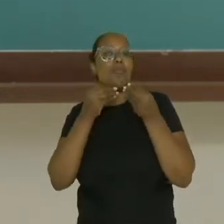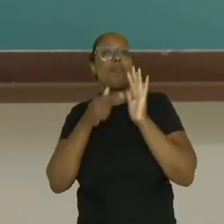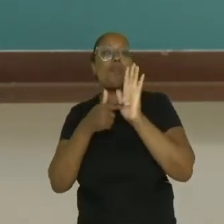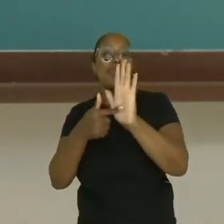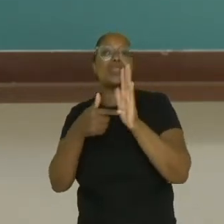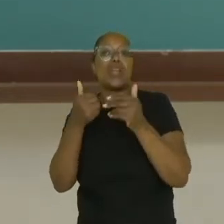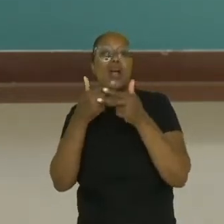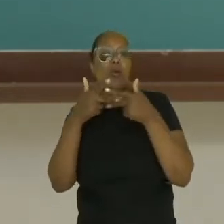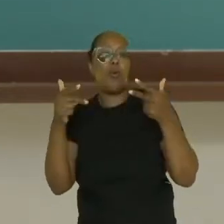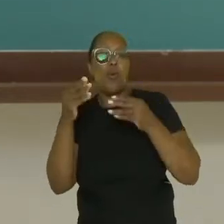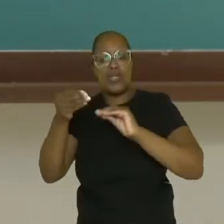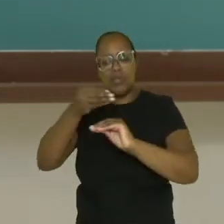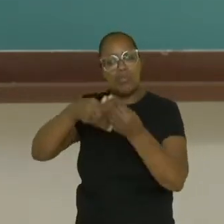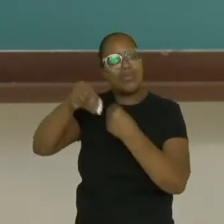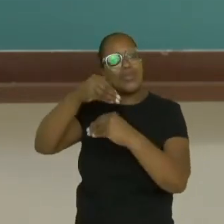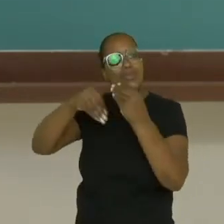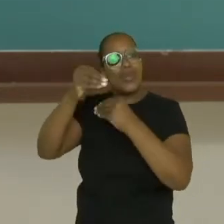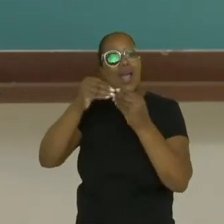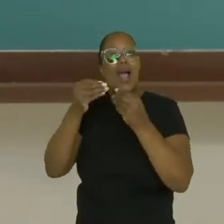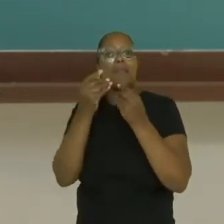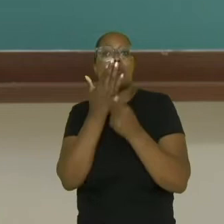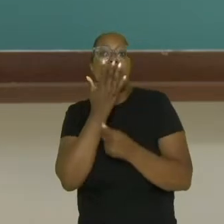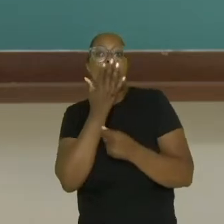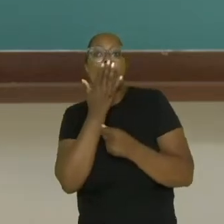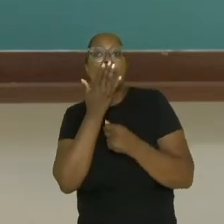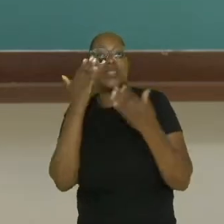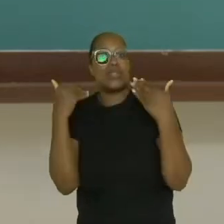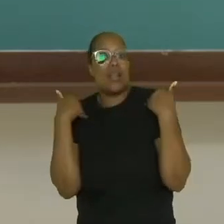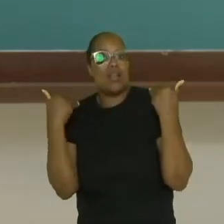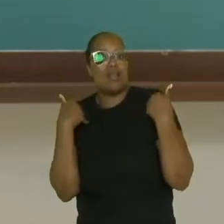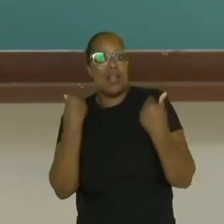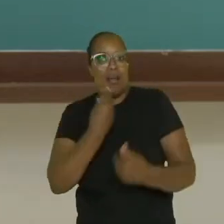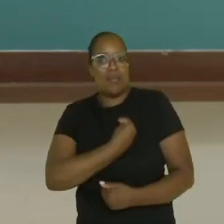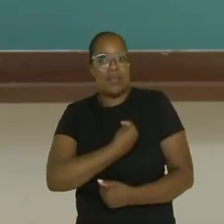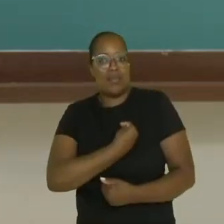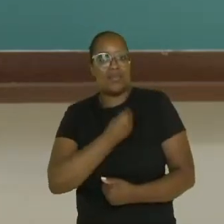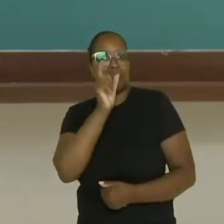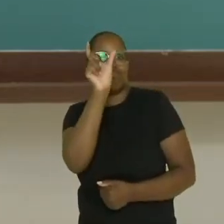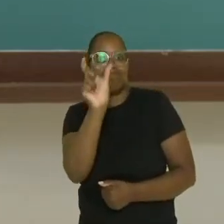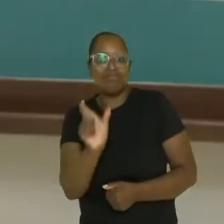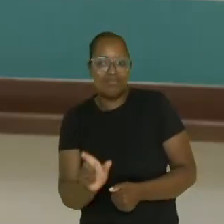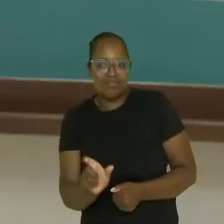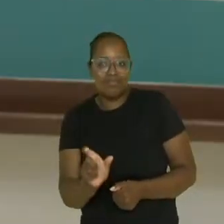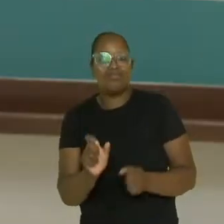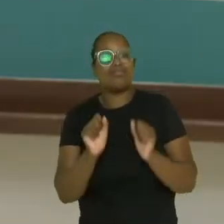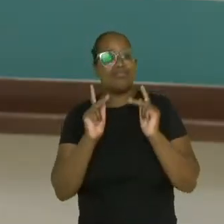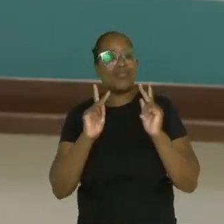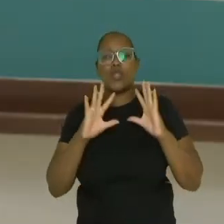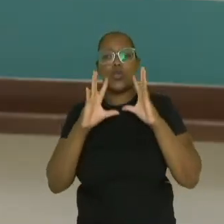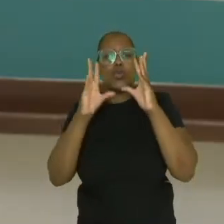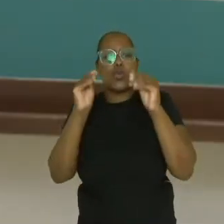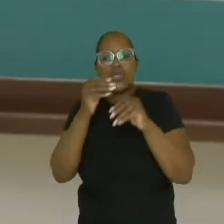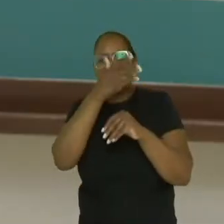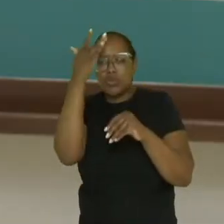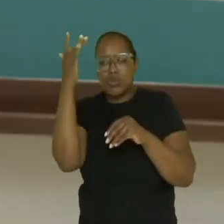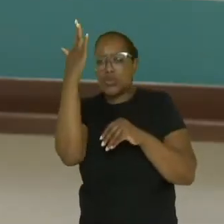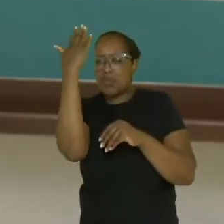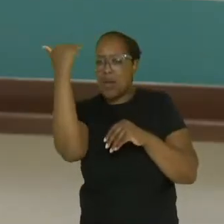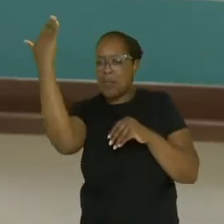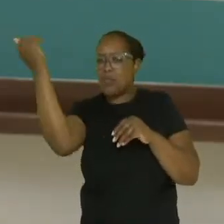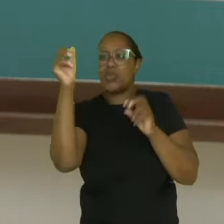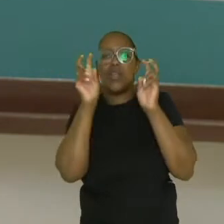as cores e trazer alegria para a vida das pessoas. Olha que legal! Então, todo artista visual